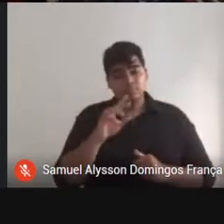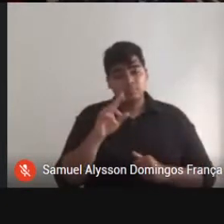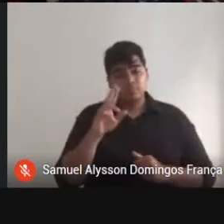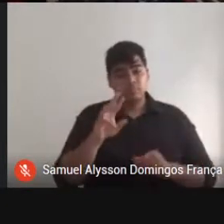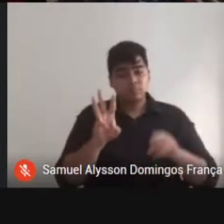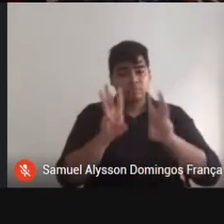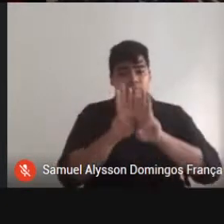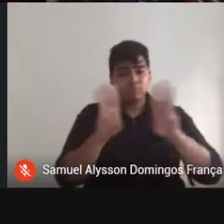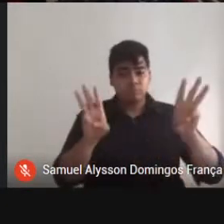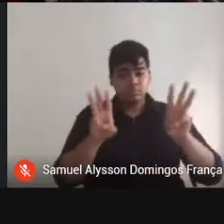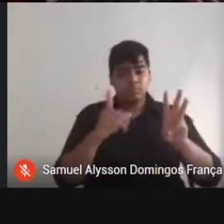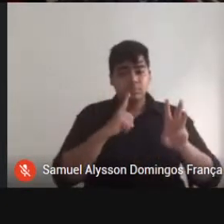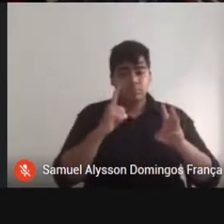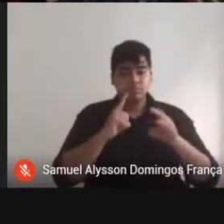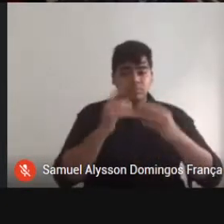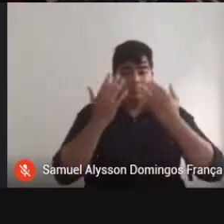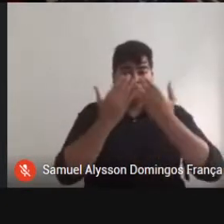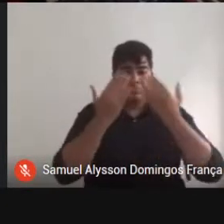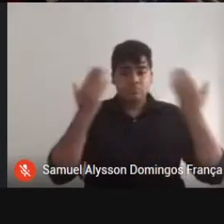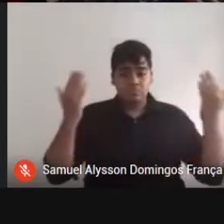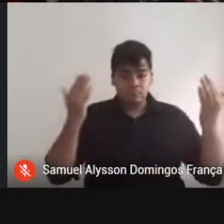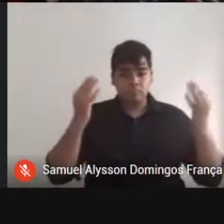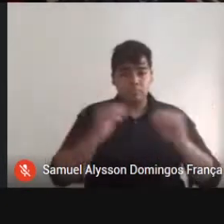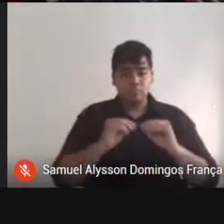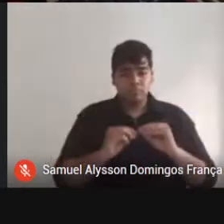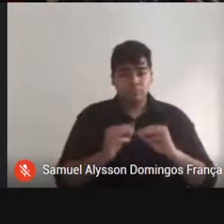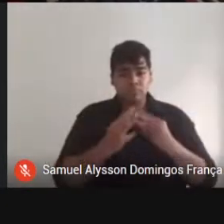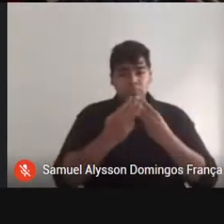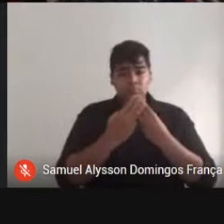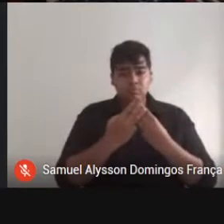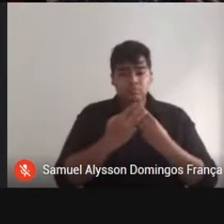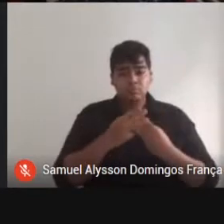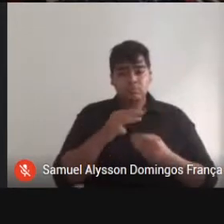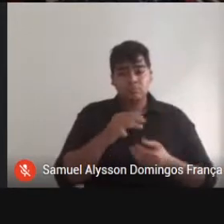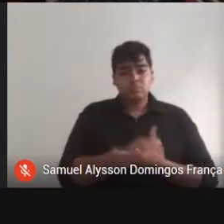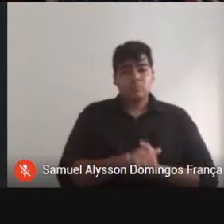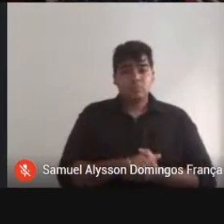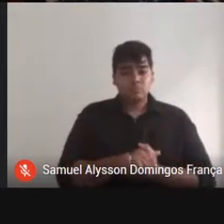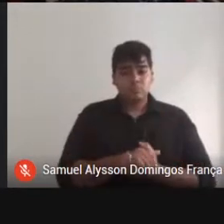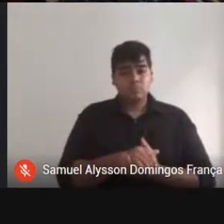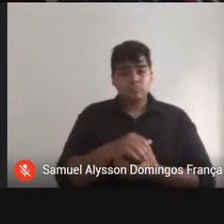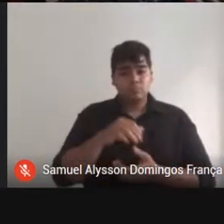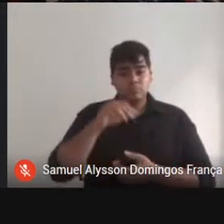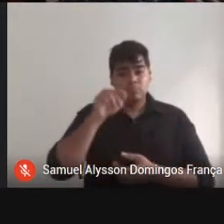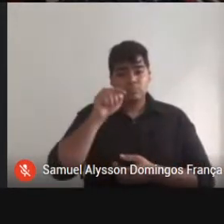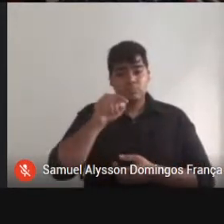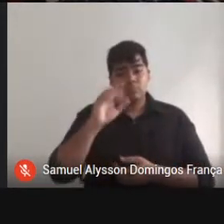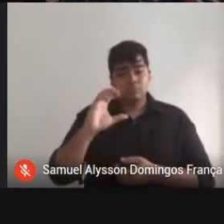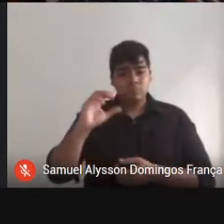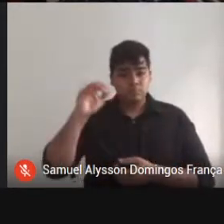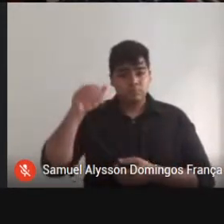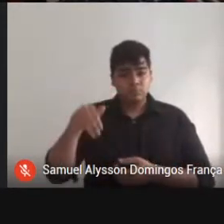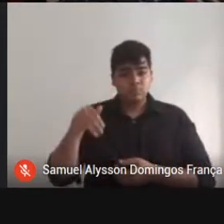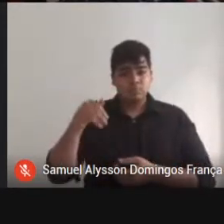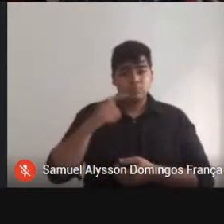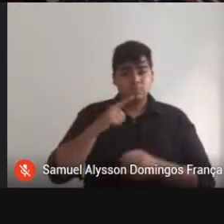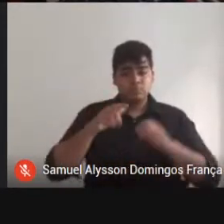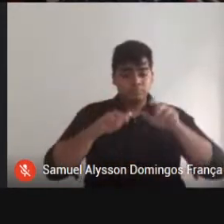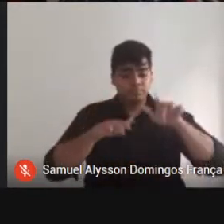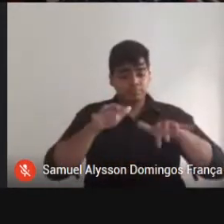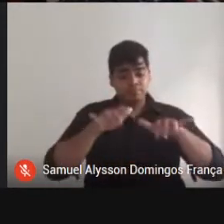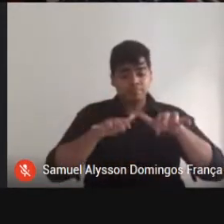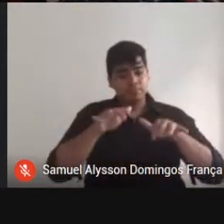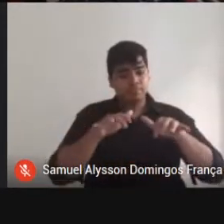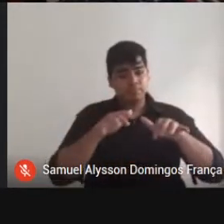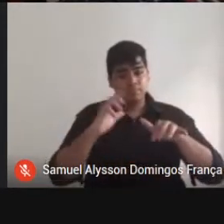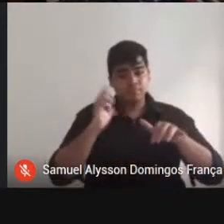em cima do slide. O site chama-se mente.com. Na hora que você digitar, ele vai pedir para digitar,